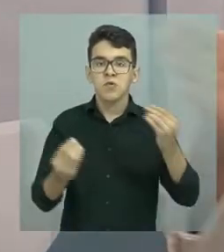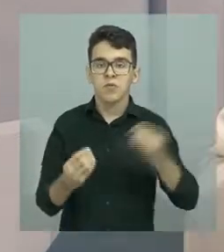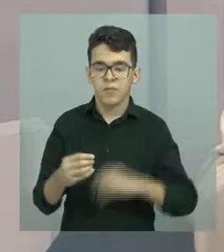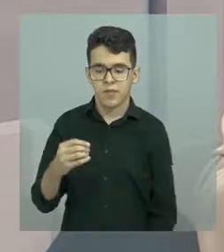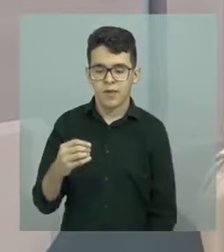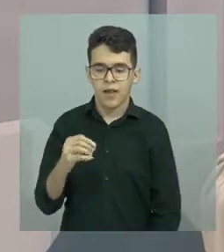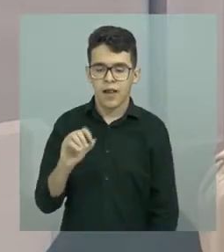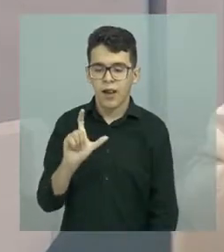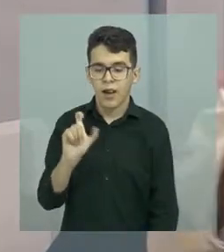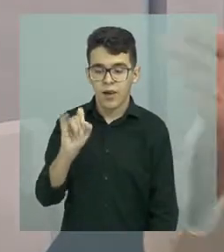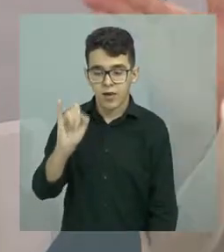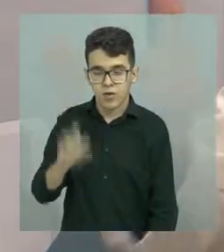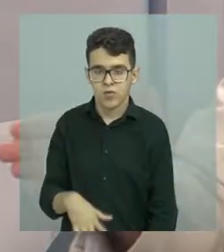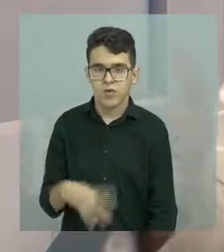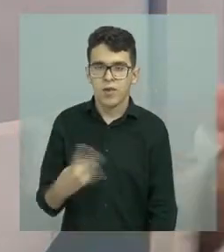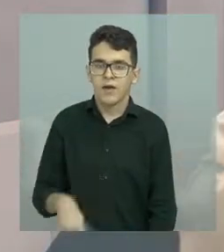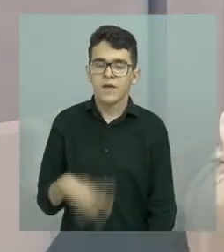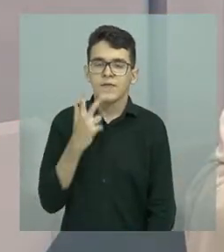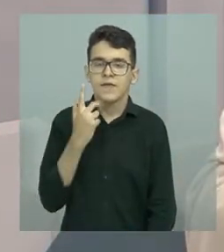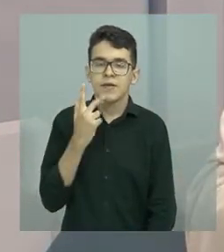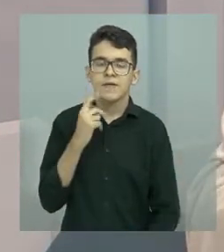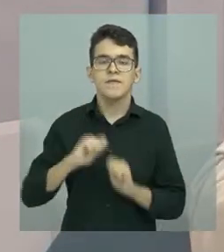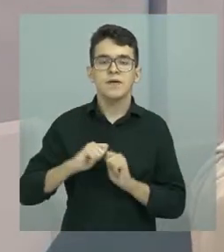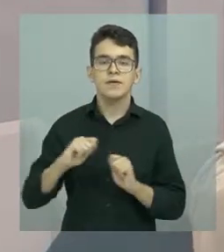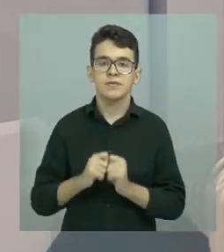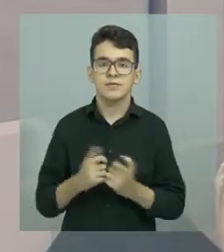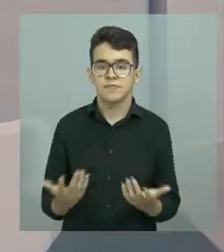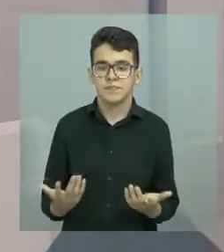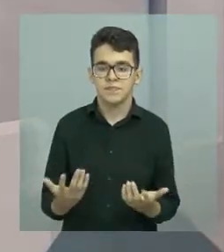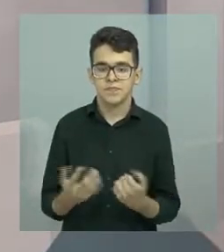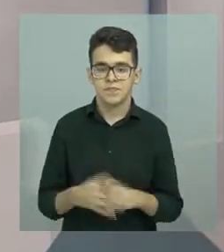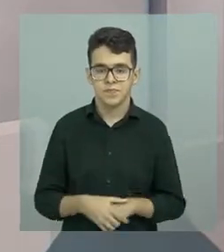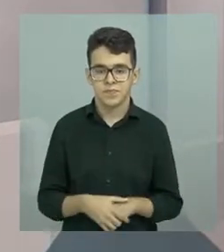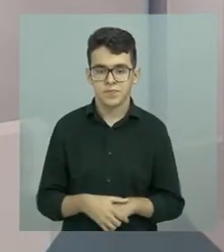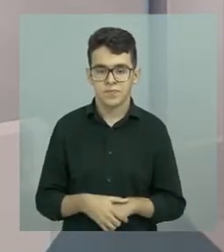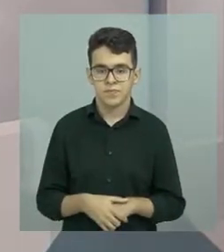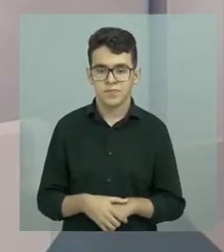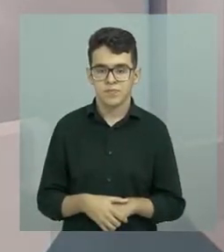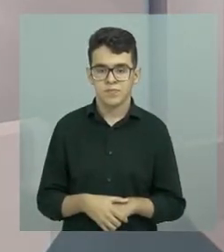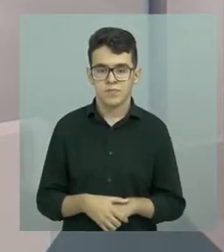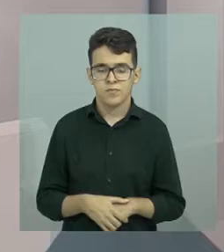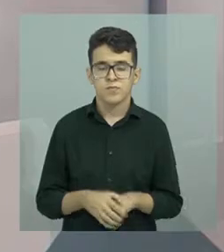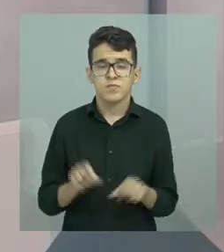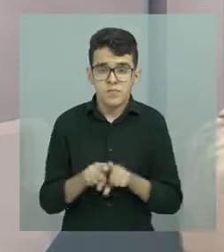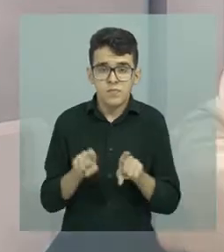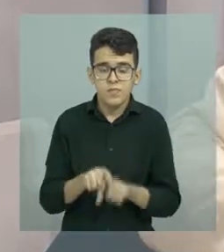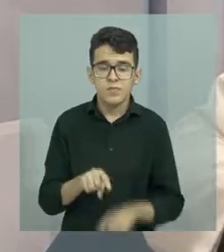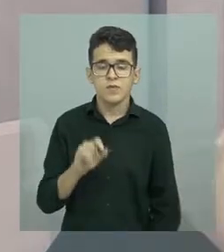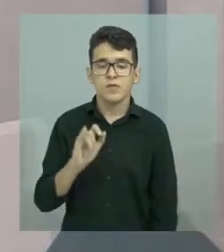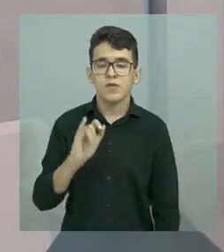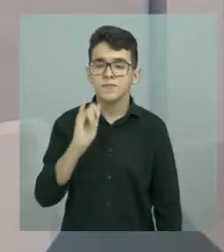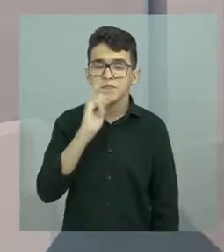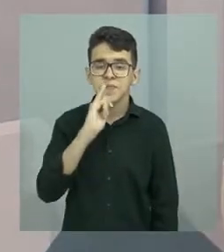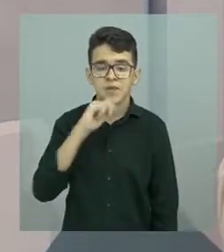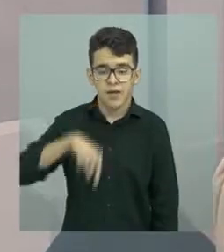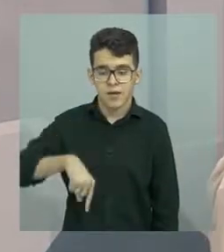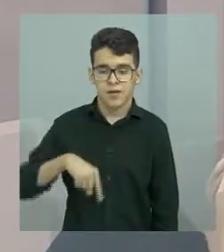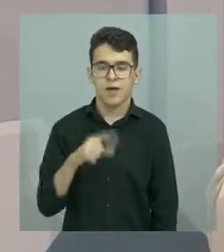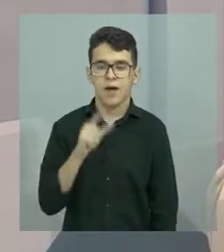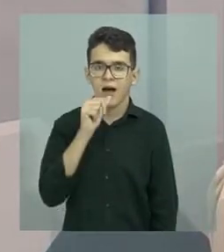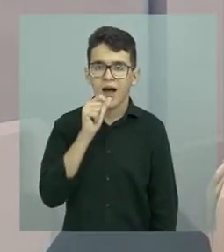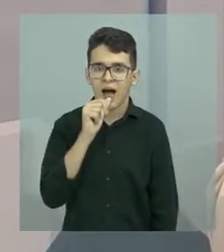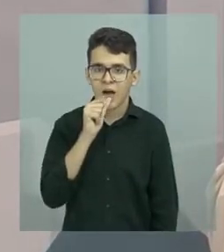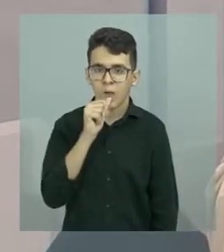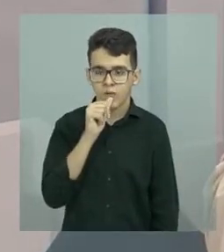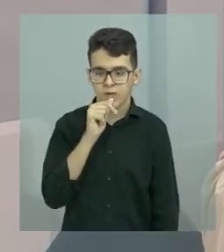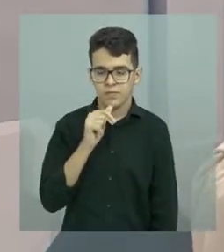a água também. A nossa água de Fortaleza, boa parte vem de municípios que têm açudes na região